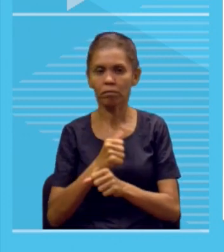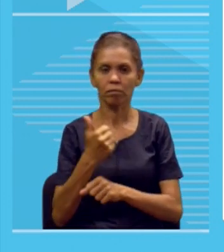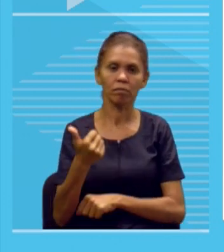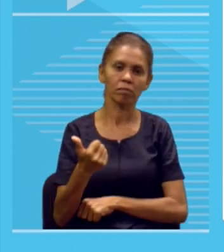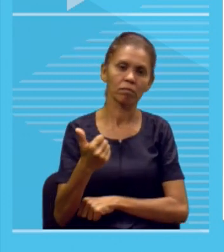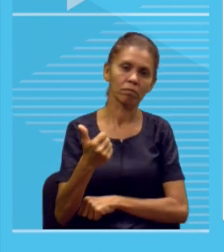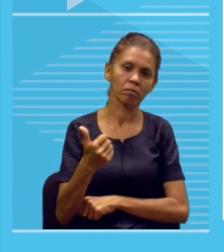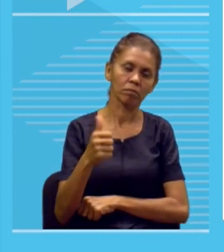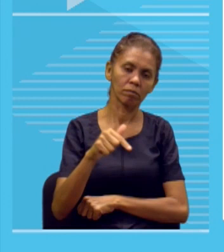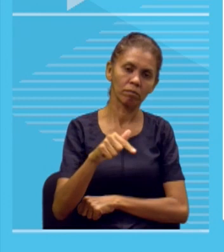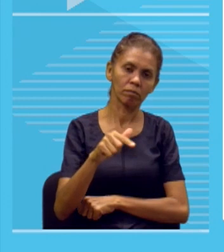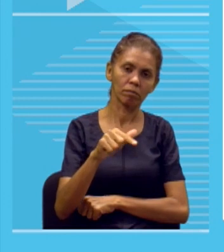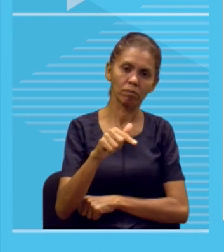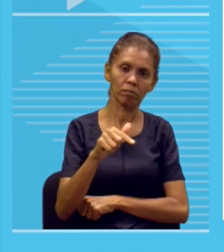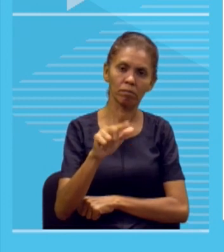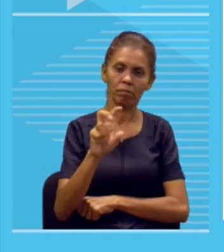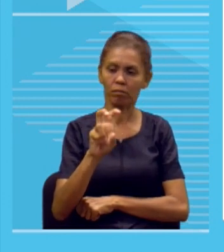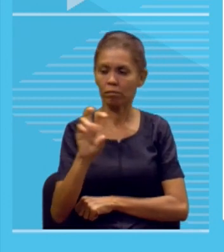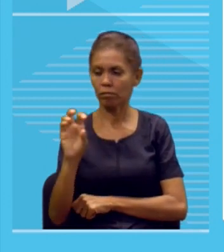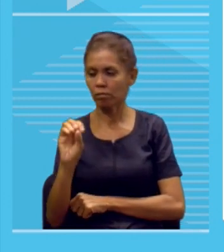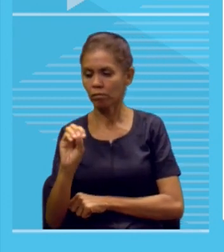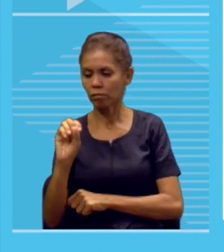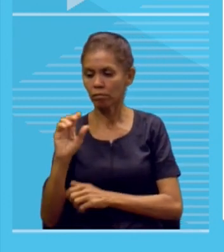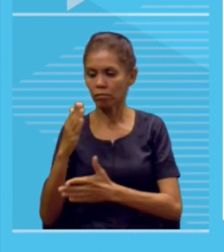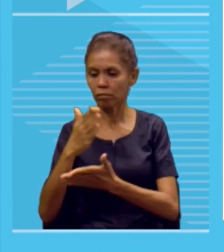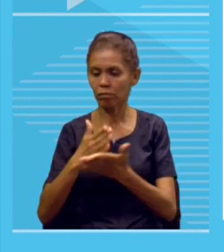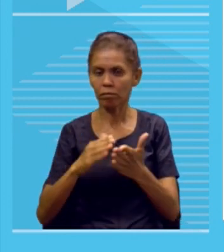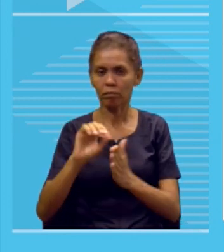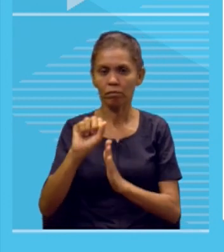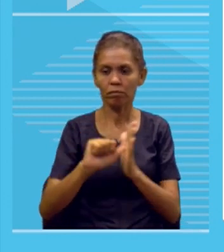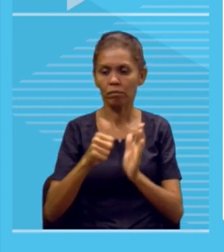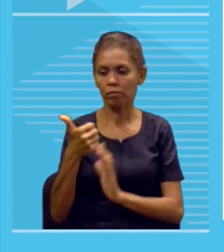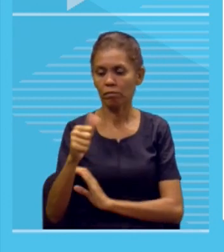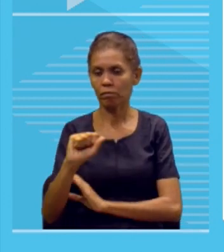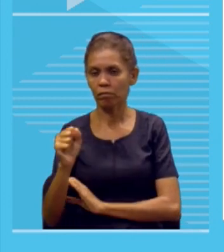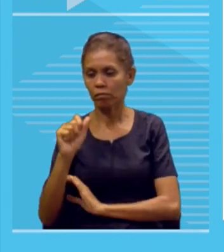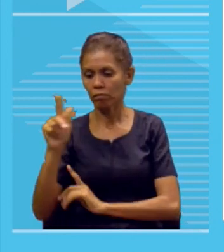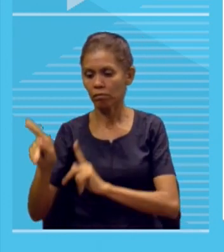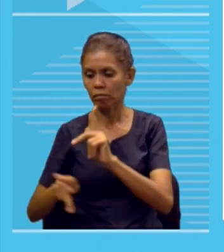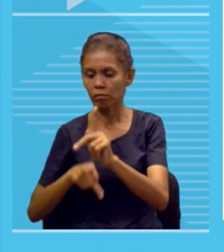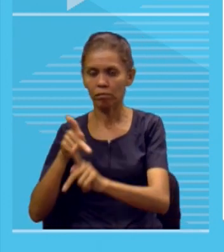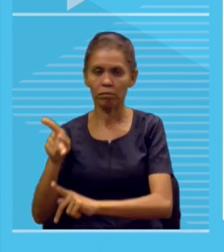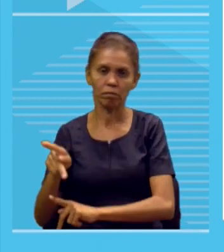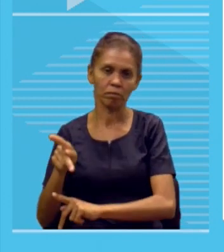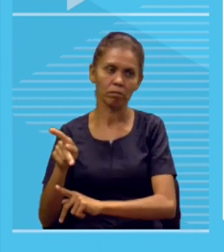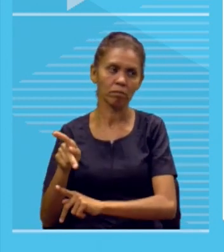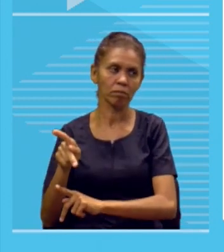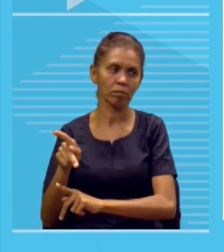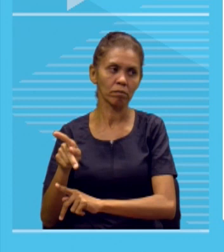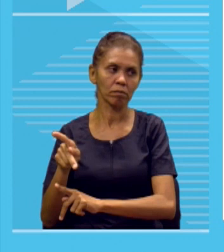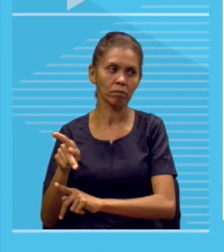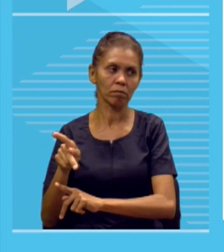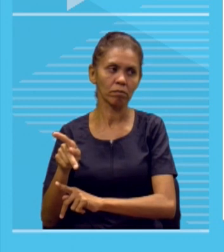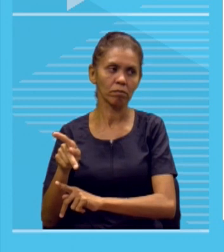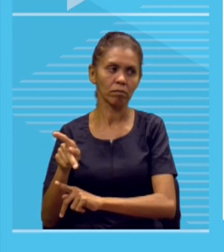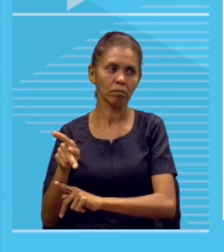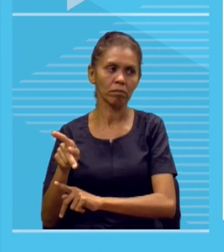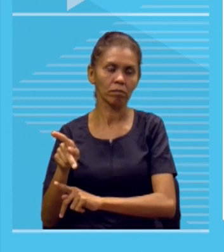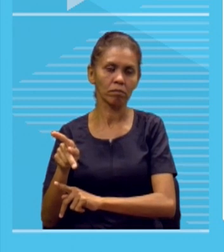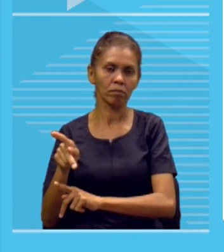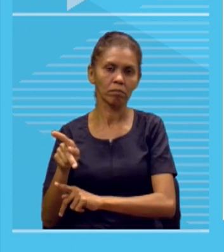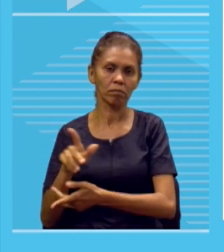1750, na metade do século XVIII, em que essa população ela vai cada vez mais para o meio